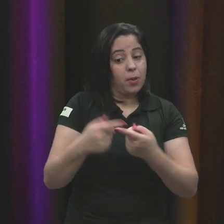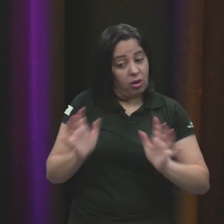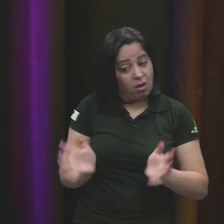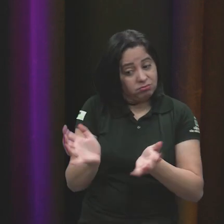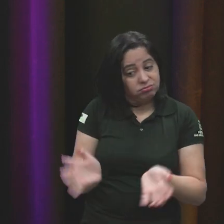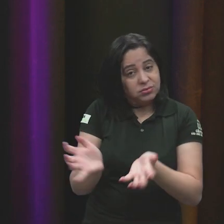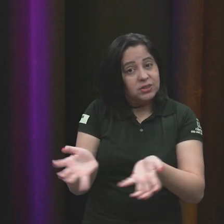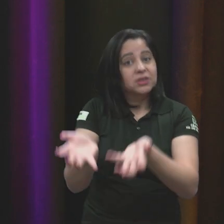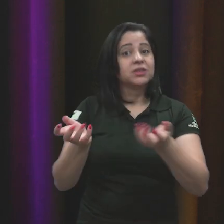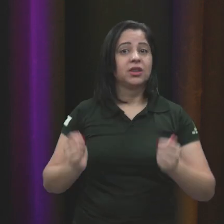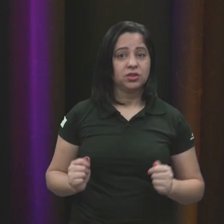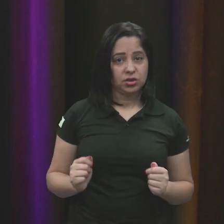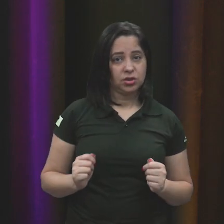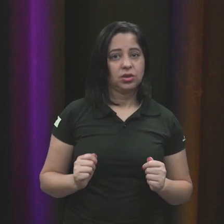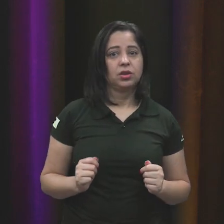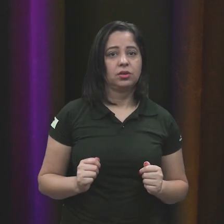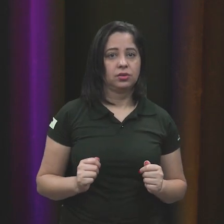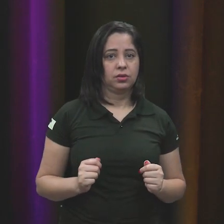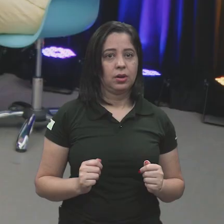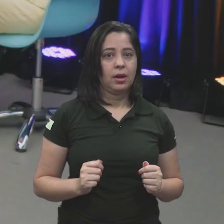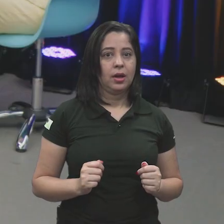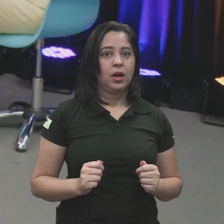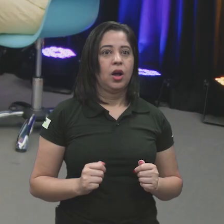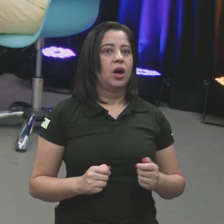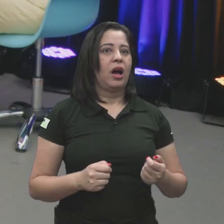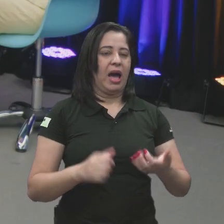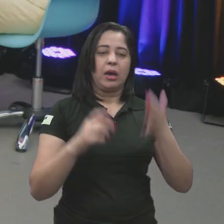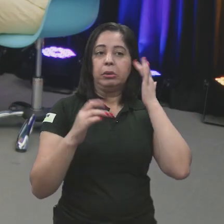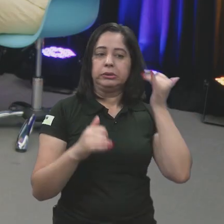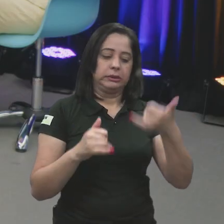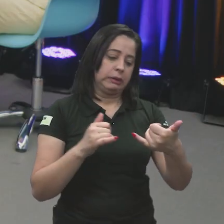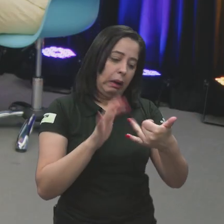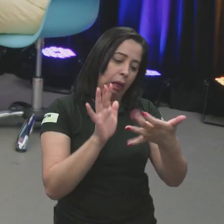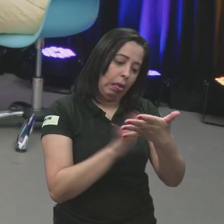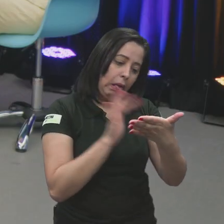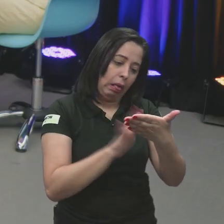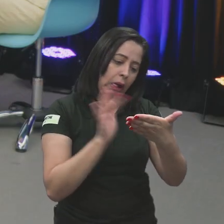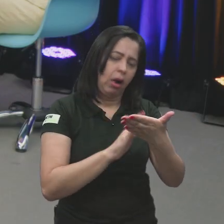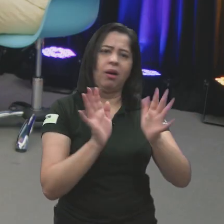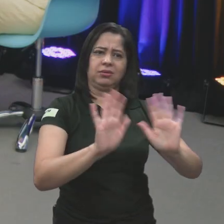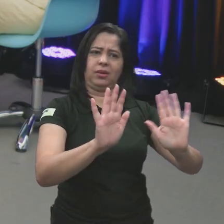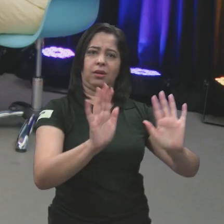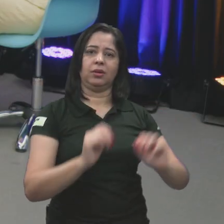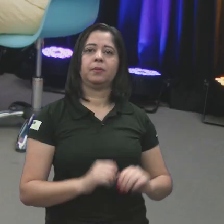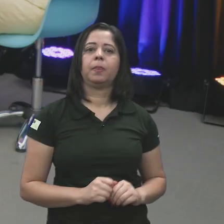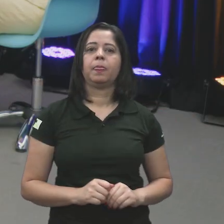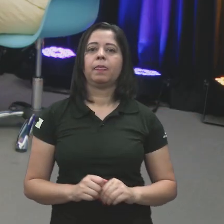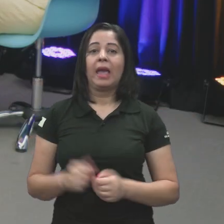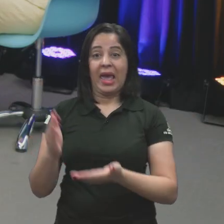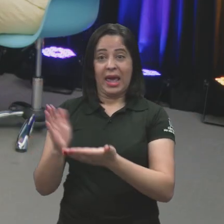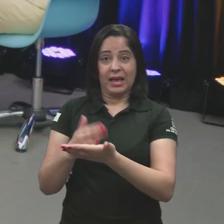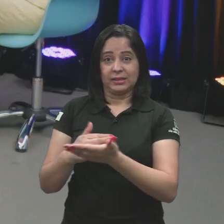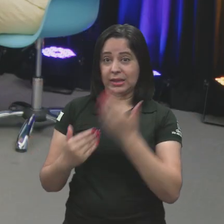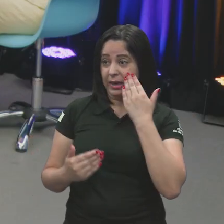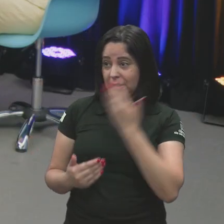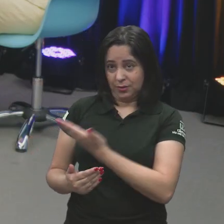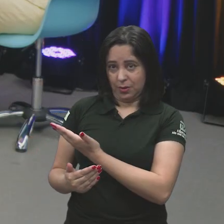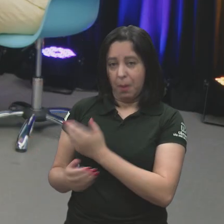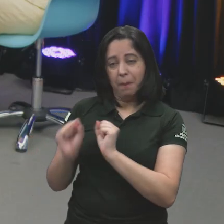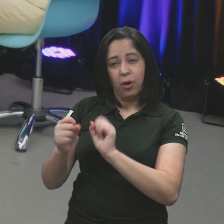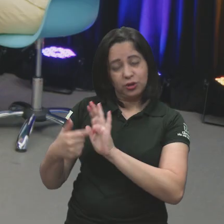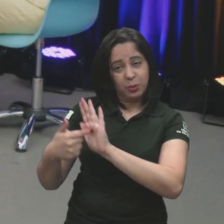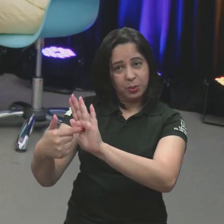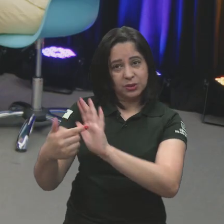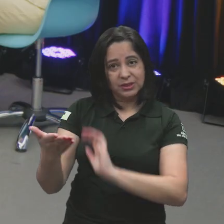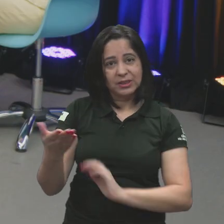dessas coisas, assim, que elas gostam, né? Então não precisa ficar só no celular. Sim, esses livros são os seus. Quer mostrar pra gente? Mostra